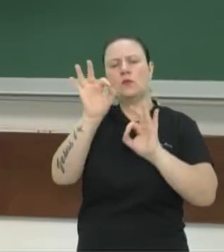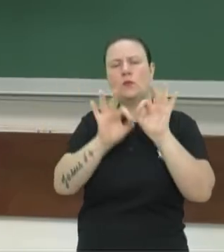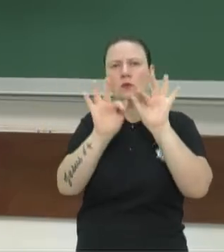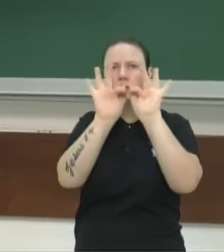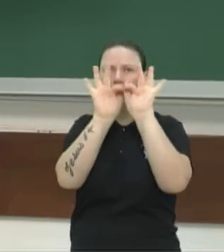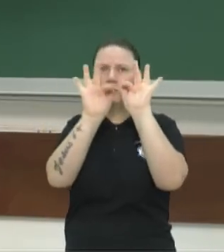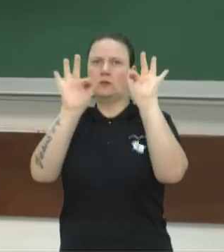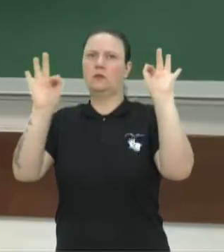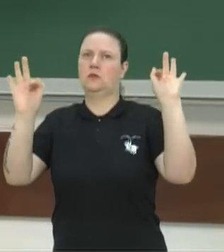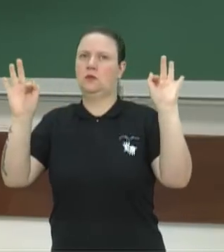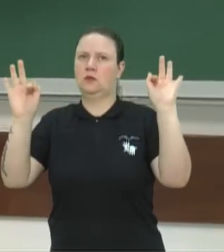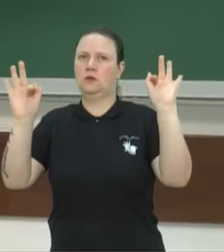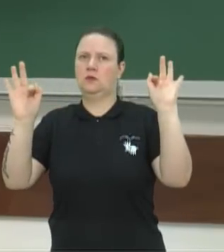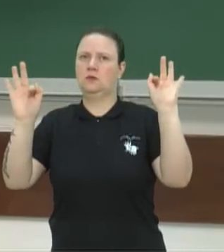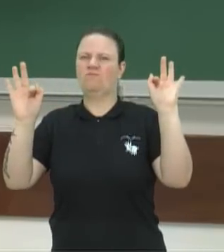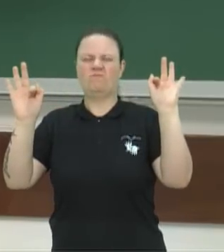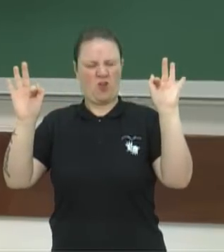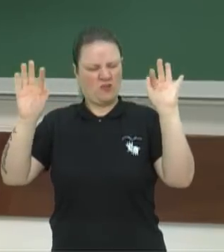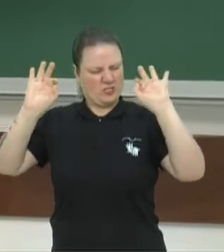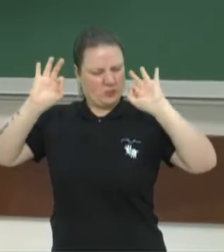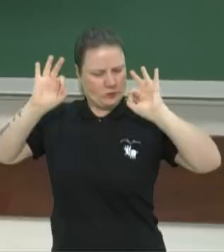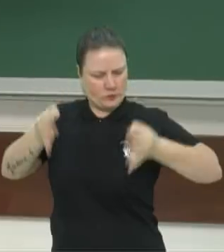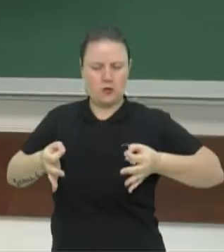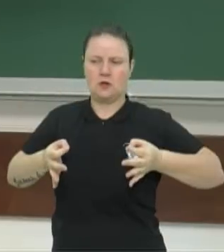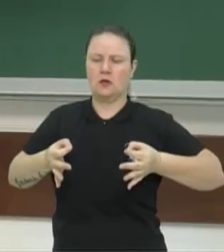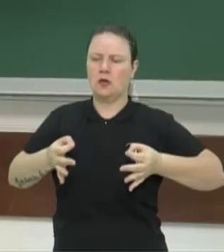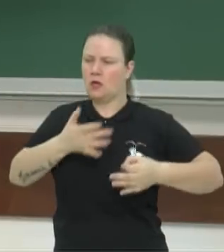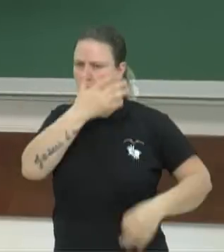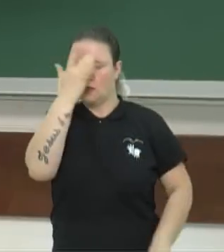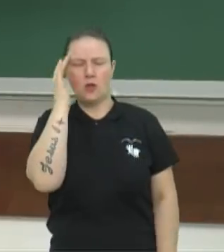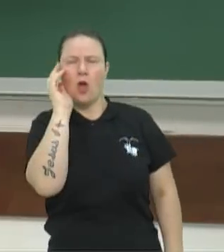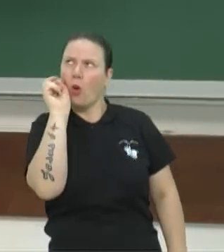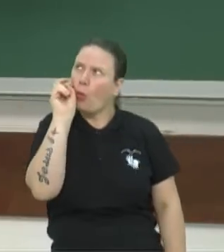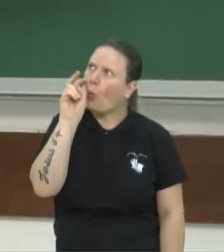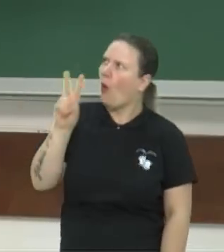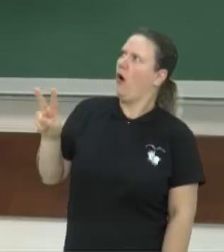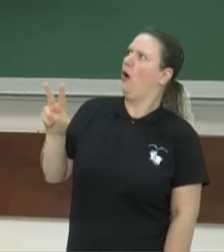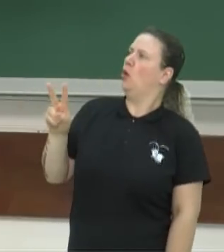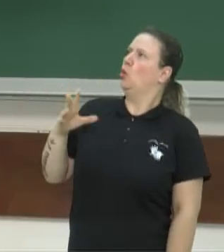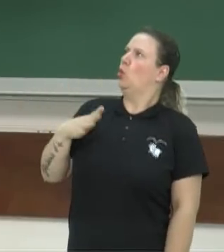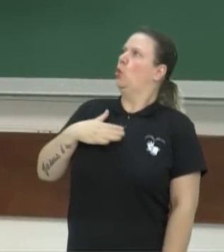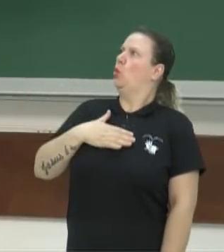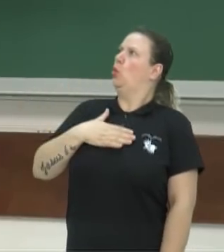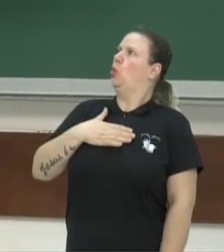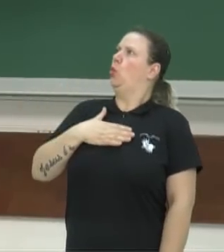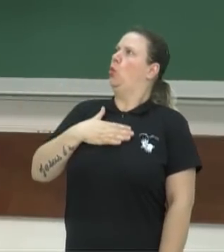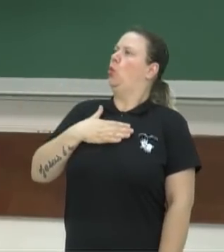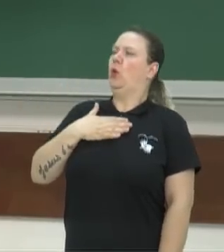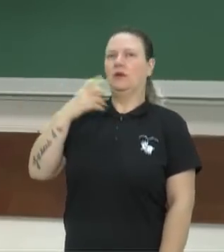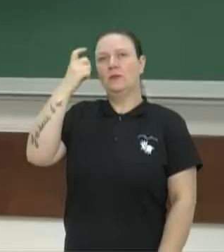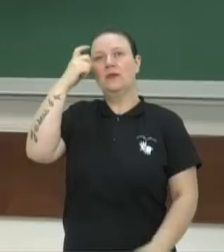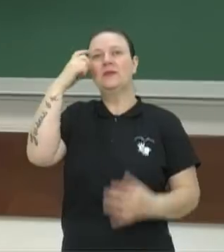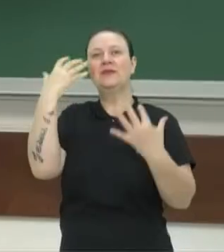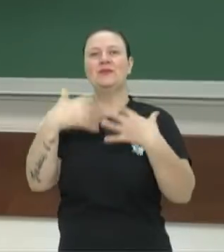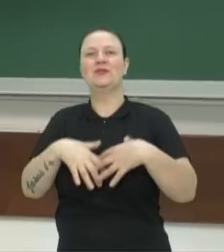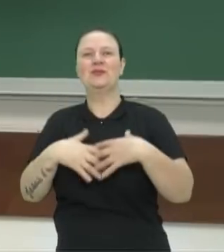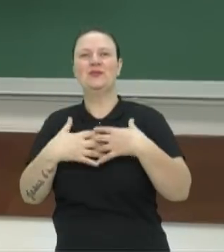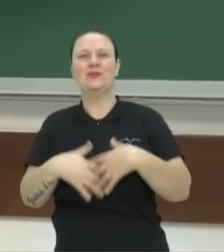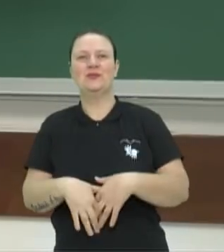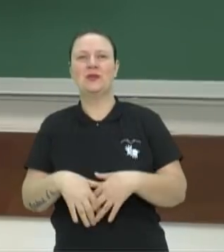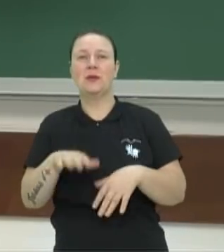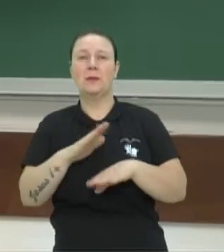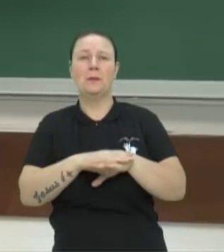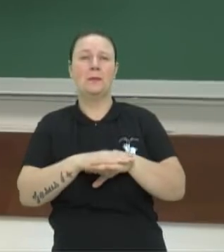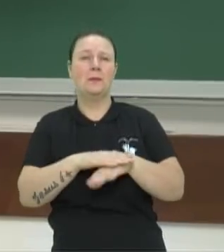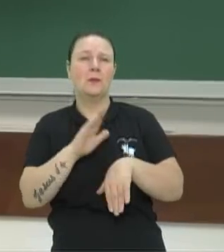efeito. Uma frase que vai bater lá naquela pessoa e ela vai ficar pensando sobre isso. Né? Então, mais do que a significação, aquela